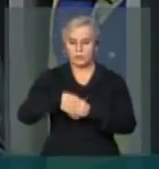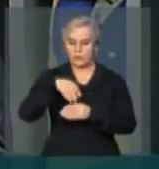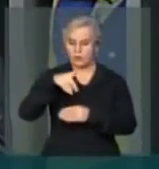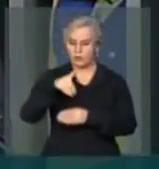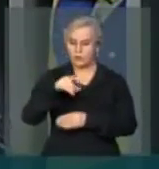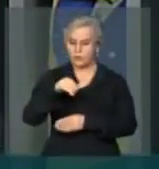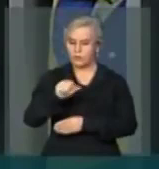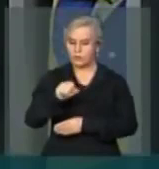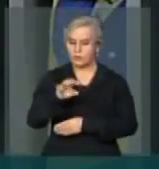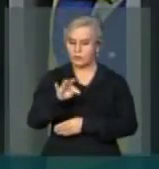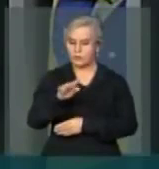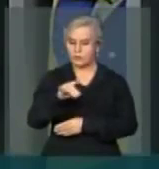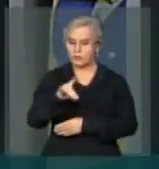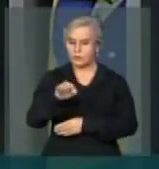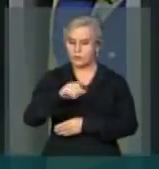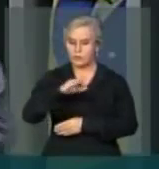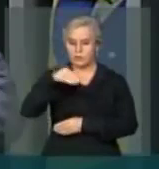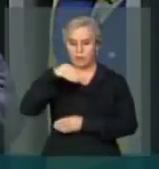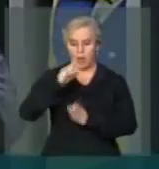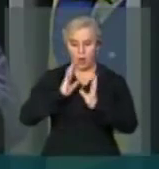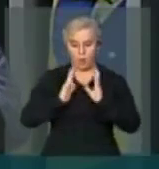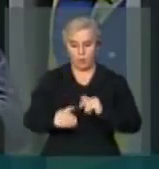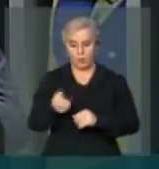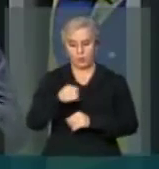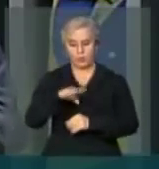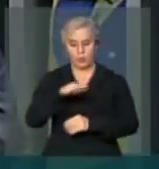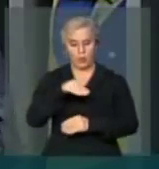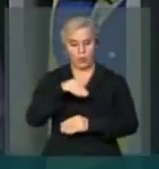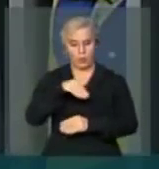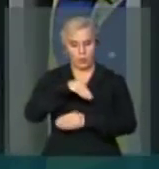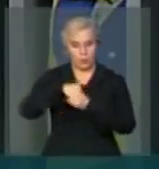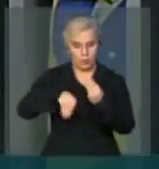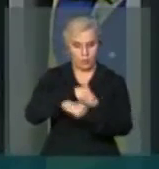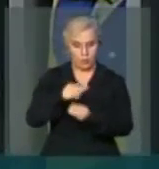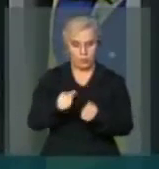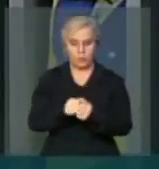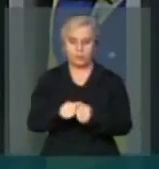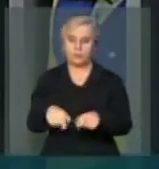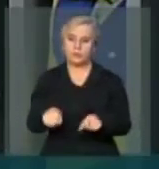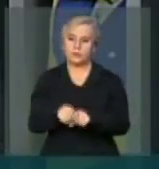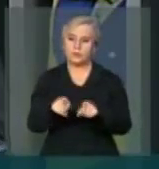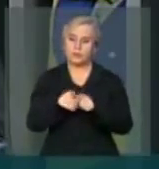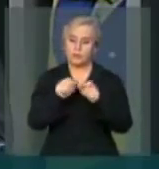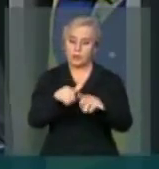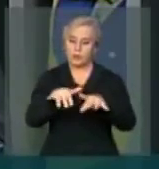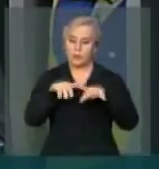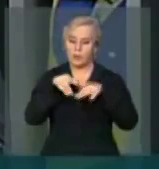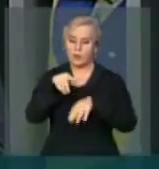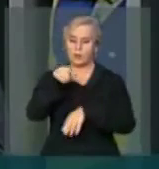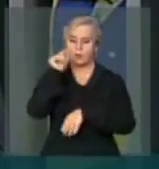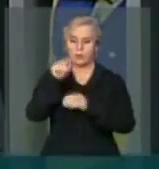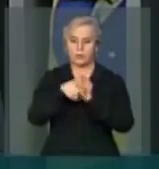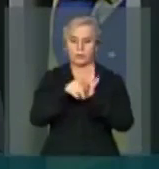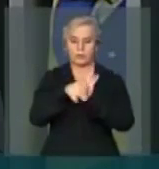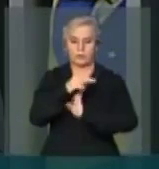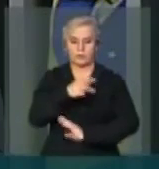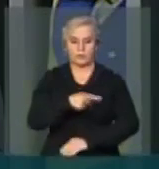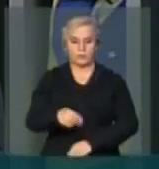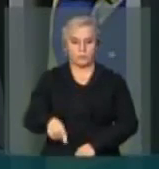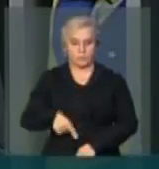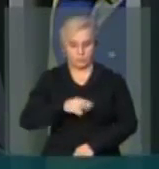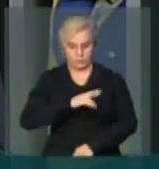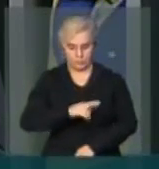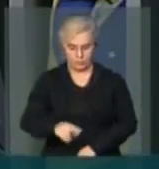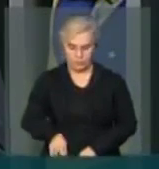misto e de parlamentarismo com o presidente da República. Vejamos, hoje que tem uma grave crise